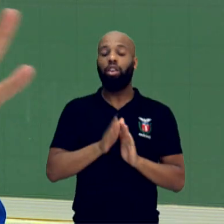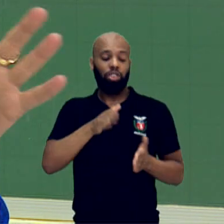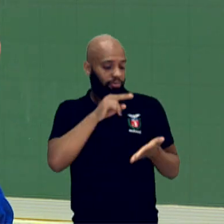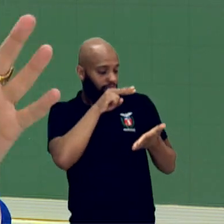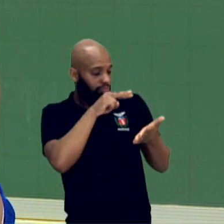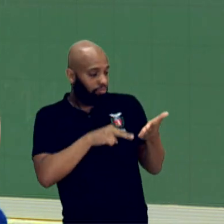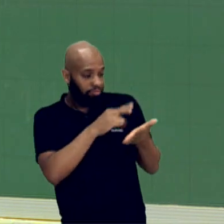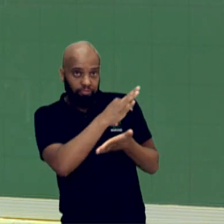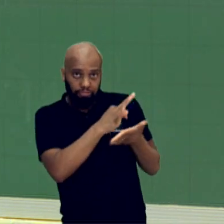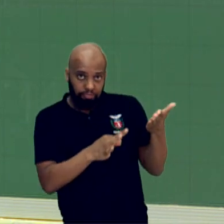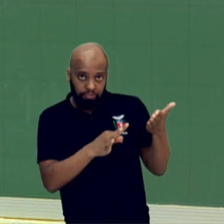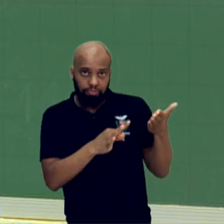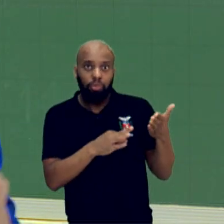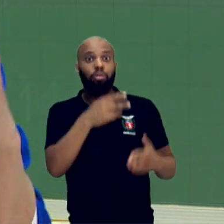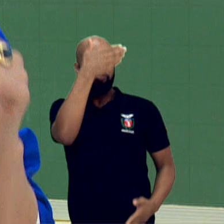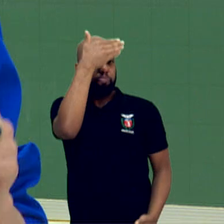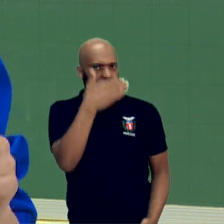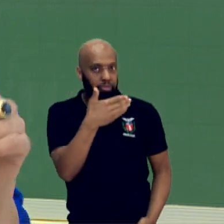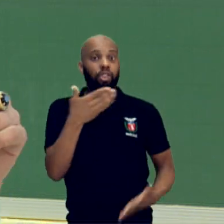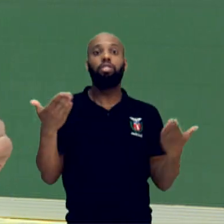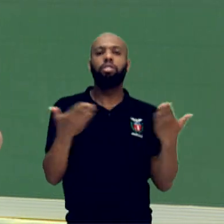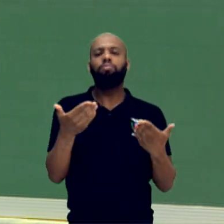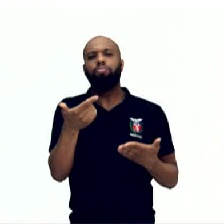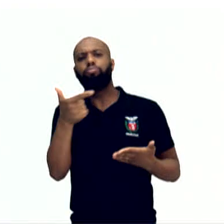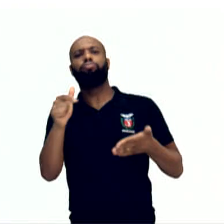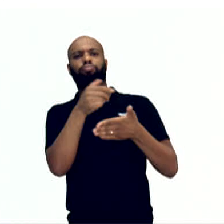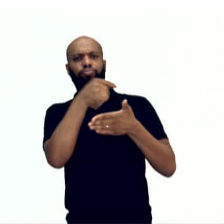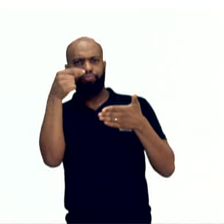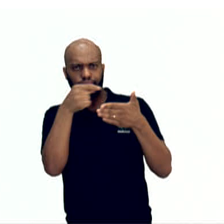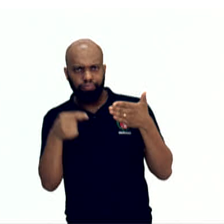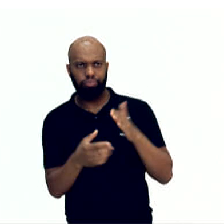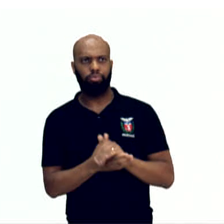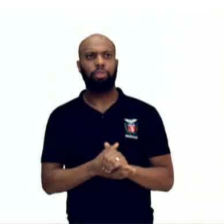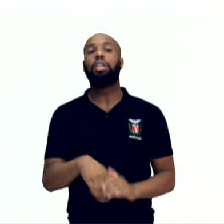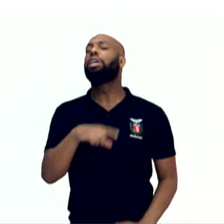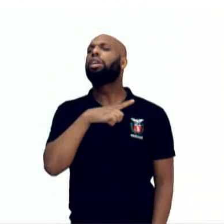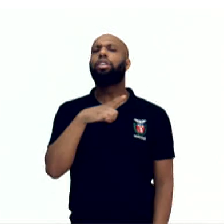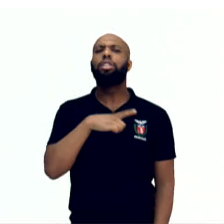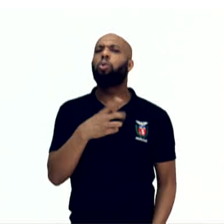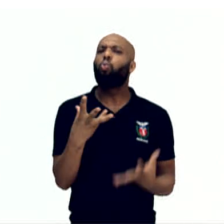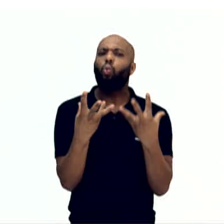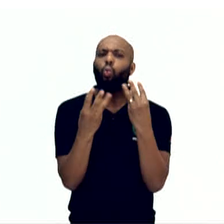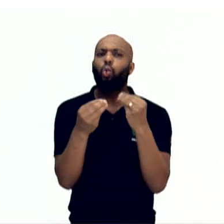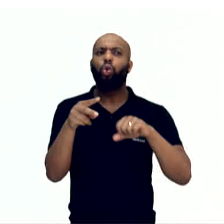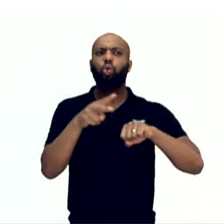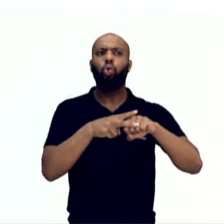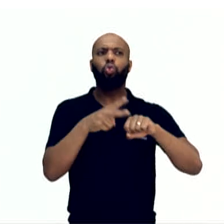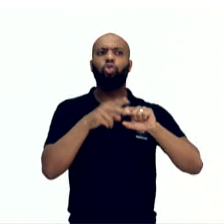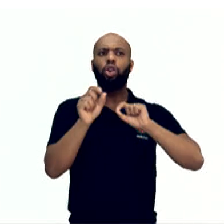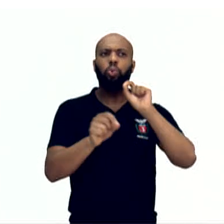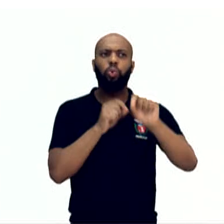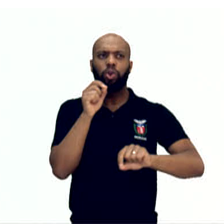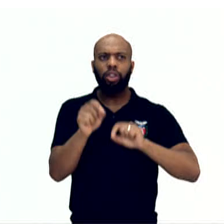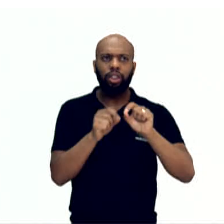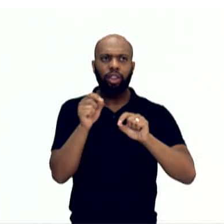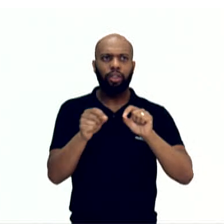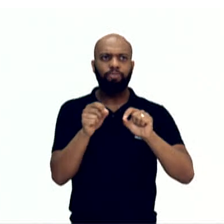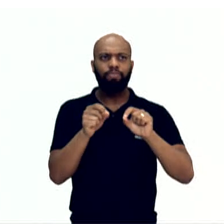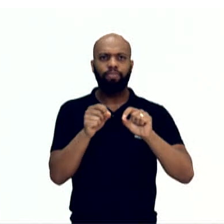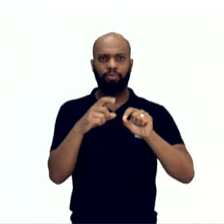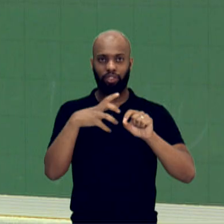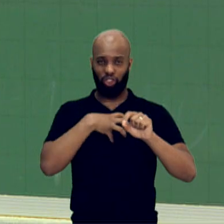olhamos no texto, né, comprovamos no texto, agora vamos mais algumas. Predomínio dos verbos no pretérito perfeito e